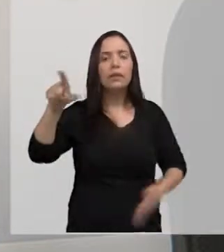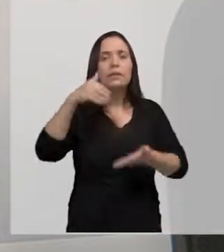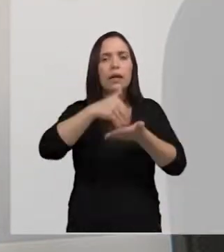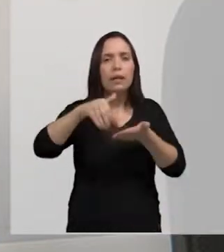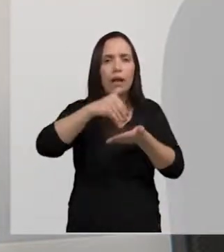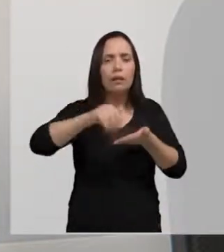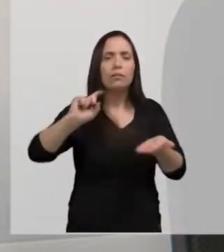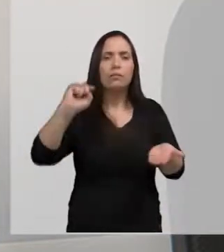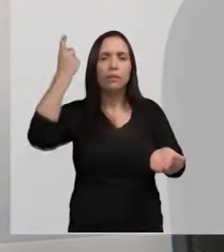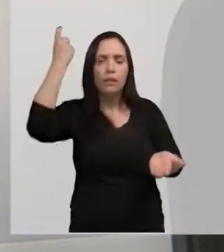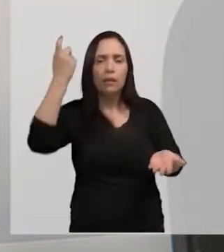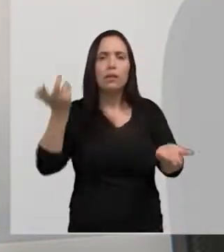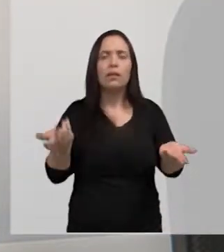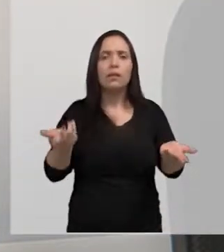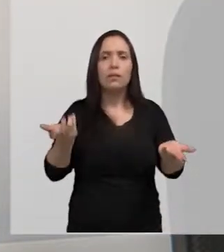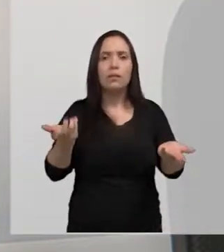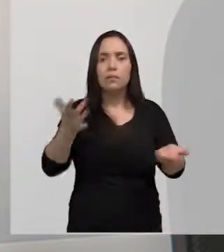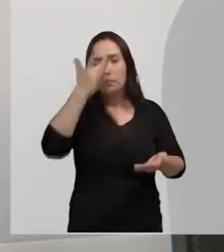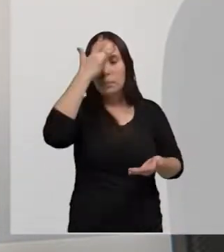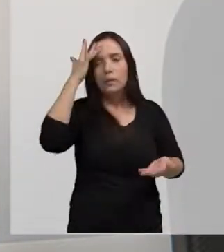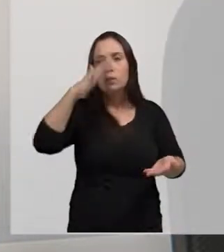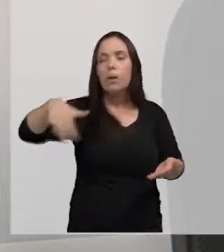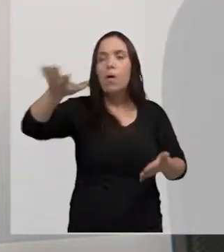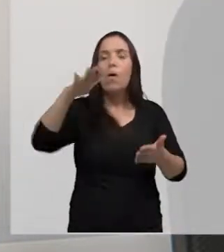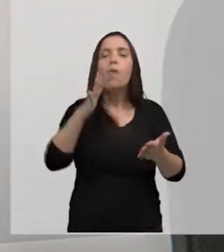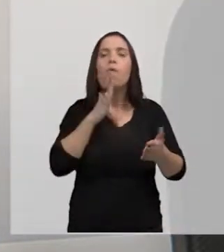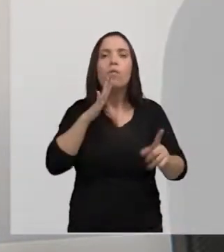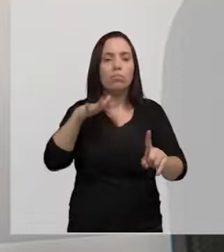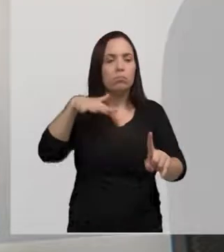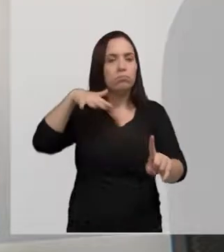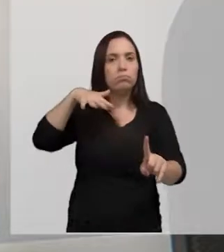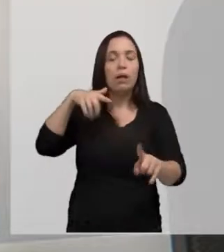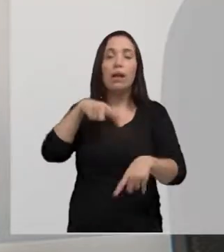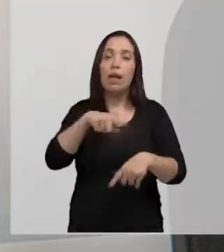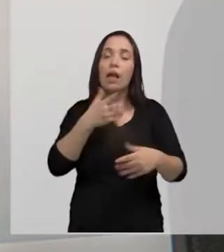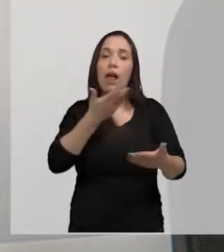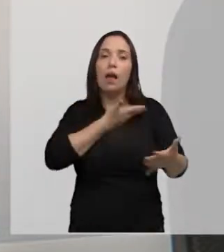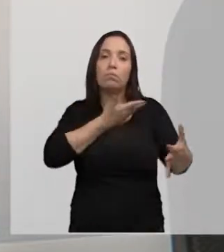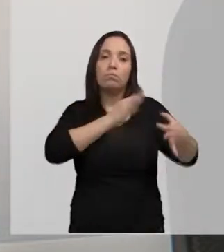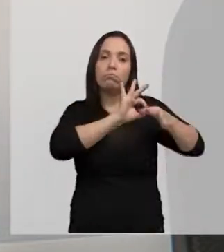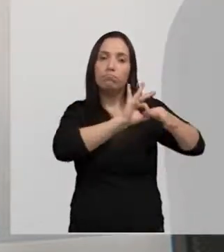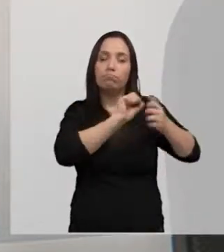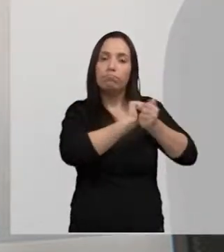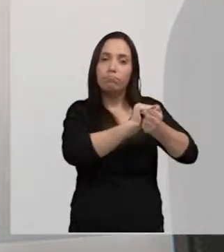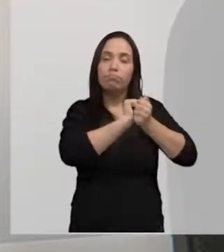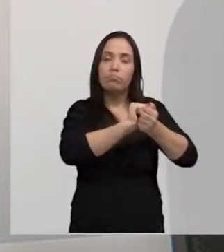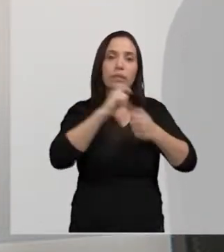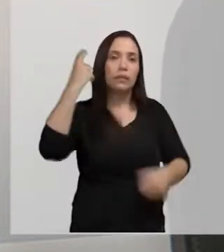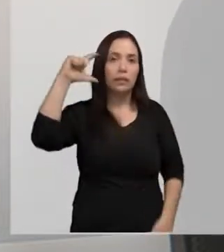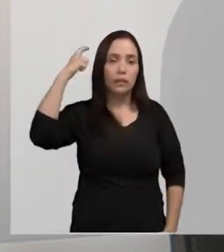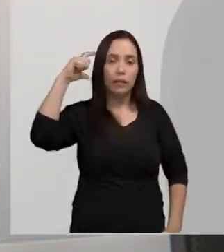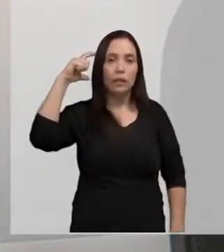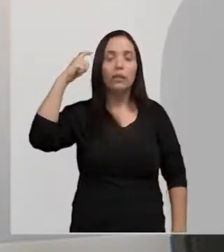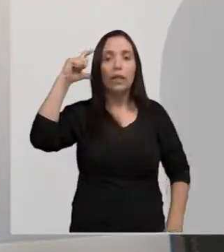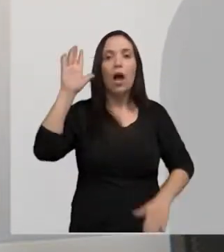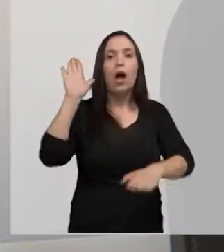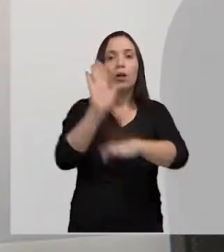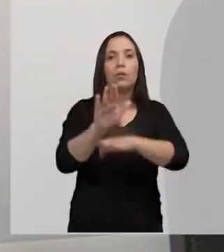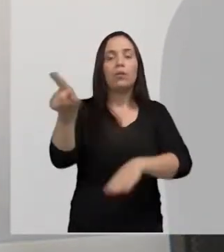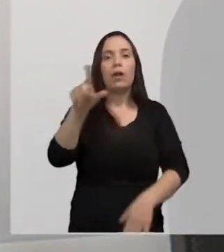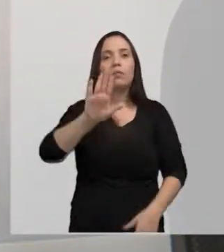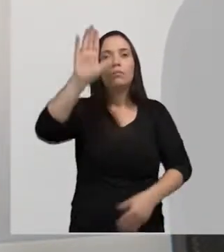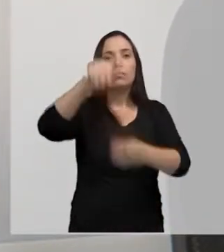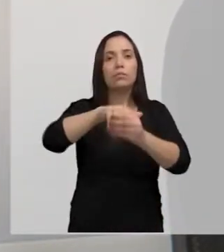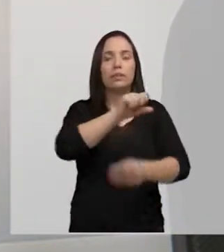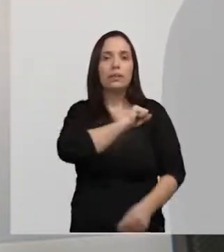secretarias, se torna um homem parceiro de Cid Gomes, que o conduz em 2010 junto Ao com o Senado.